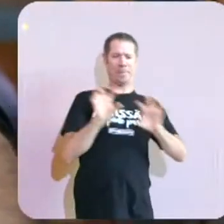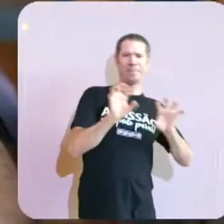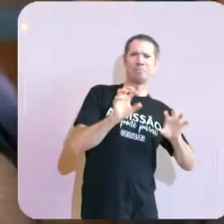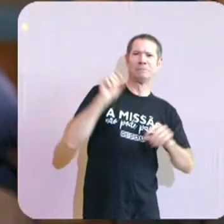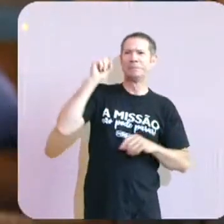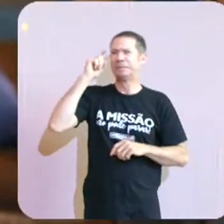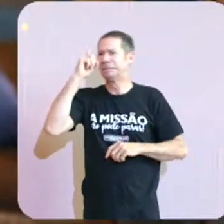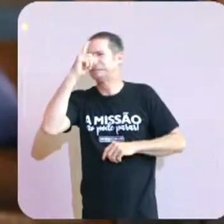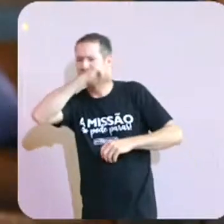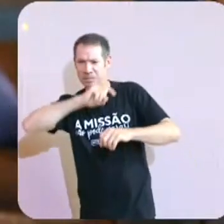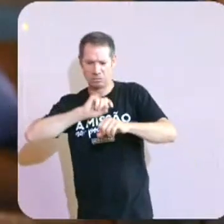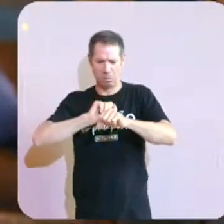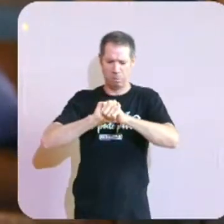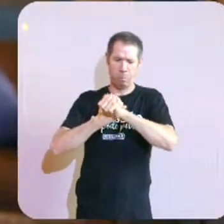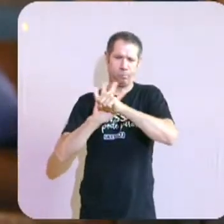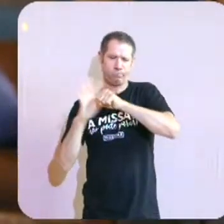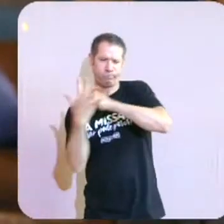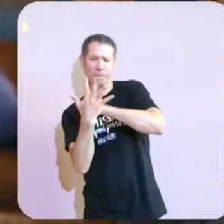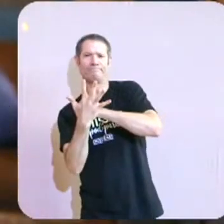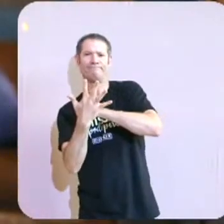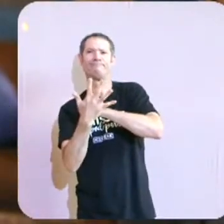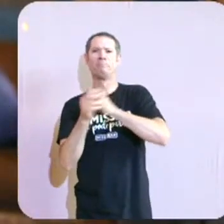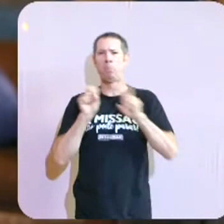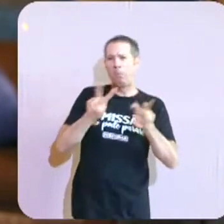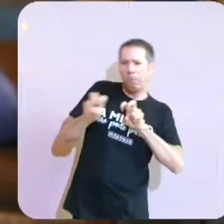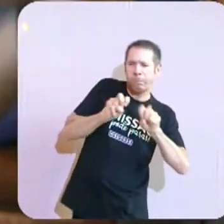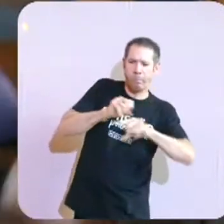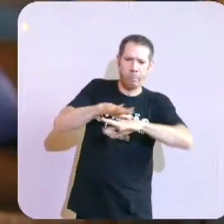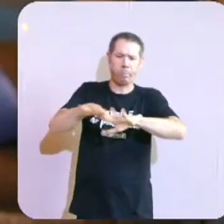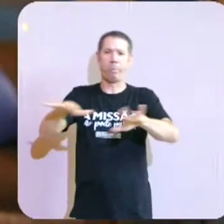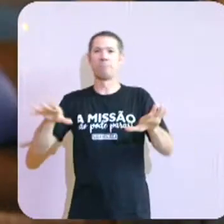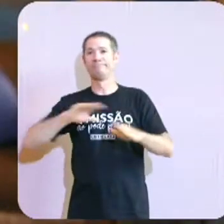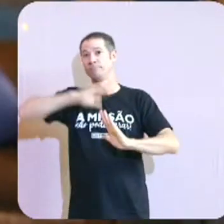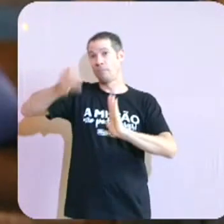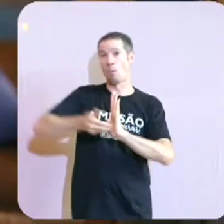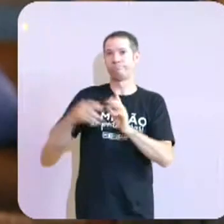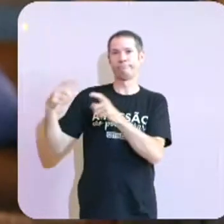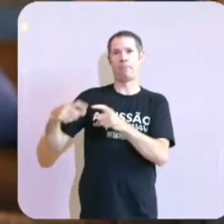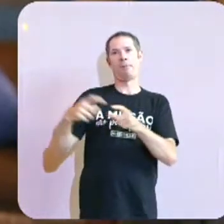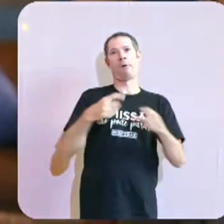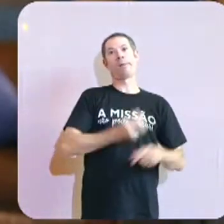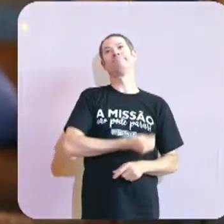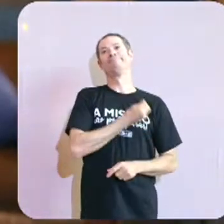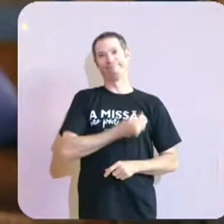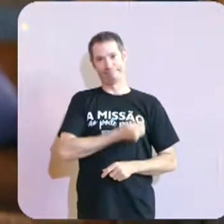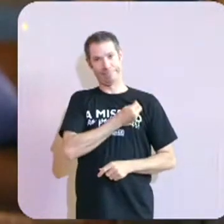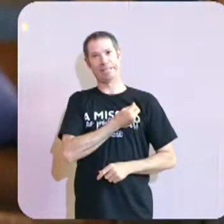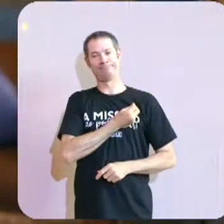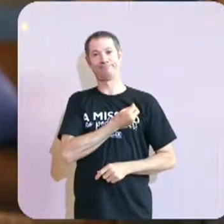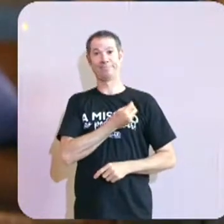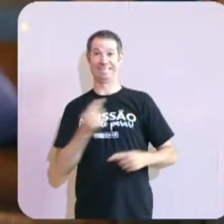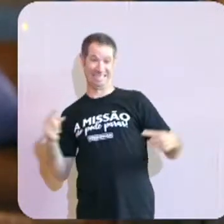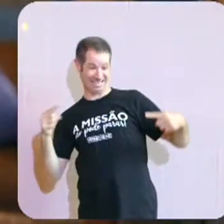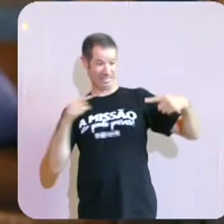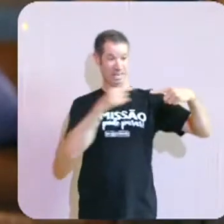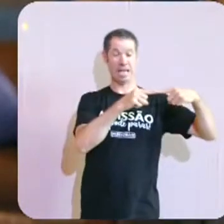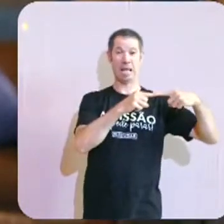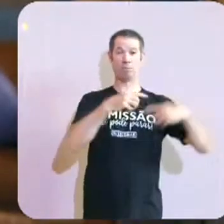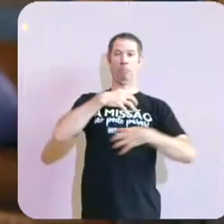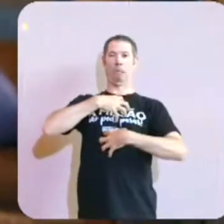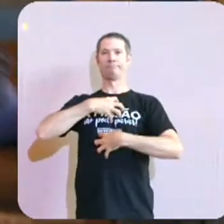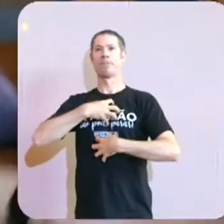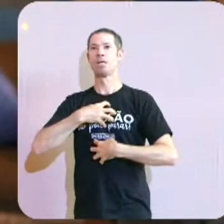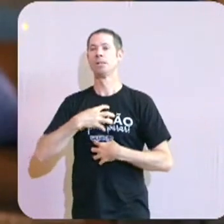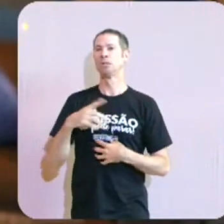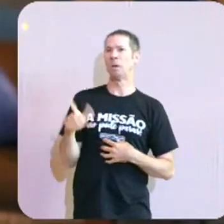tão difícil da pandemia do coronavírus, e praticamente todas as áreas das nossas vidas têm sido diretamente afetadas, e